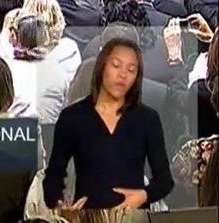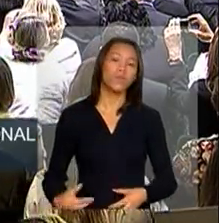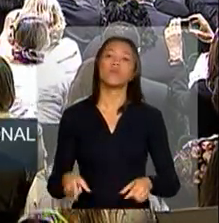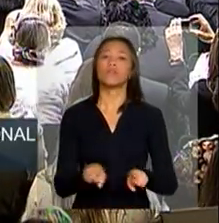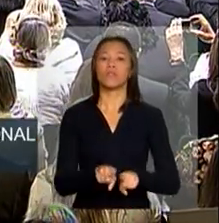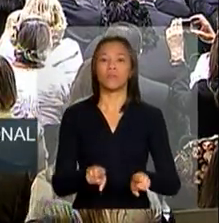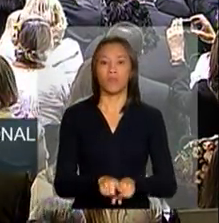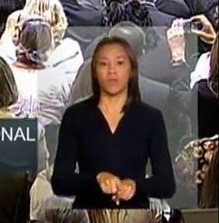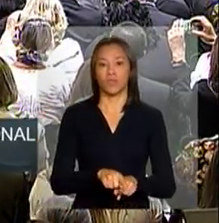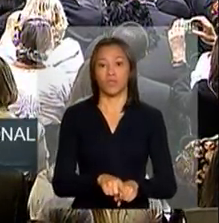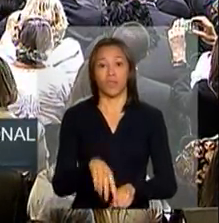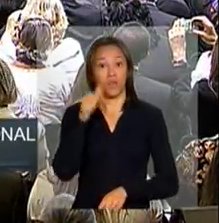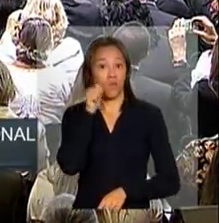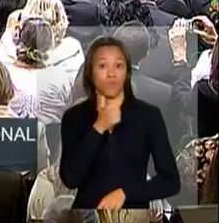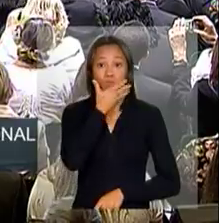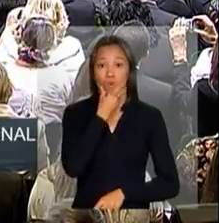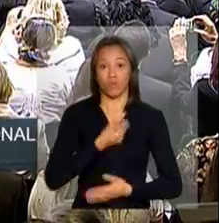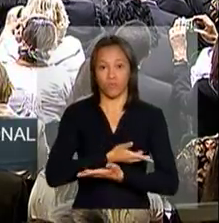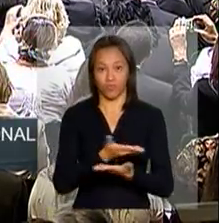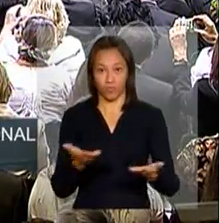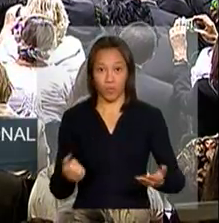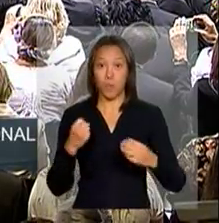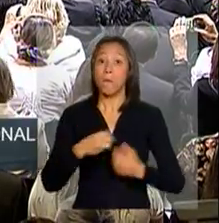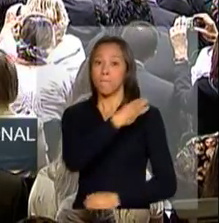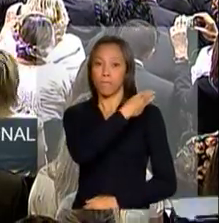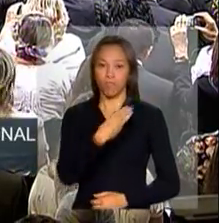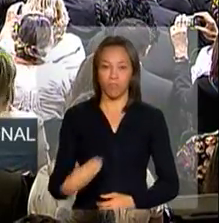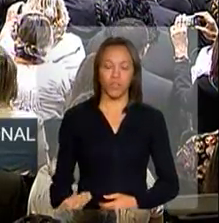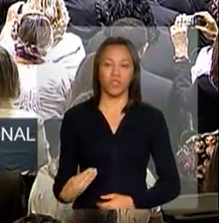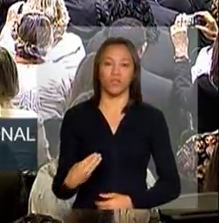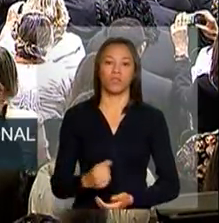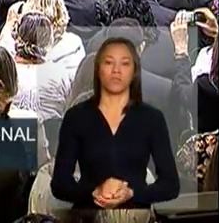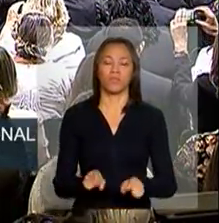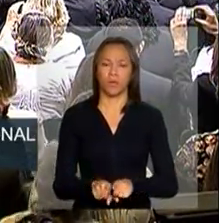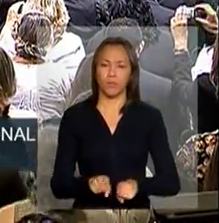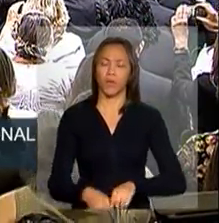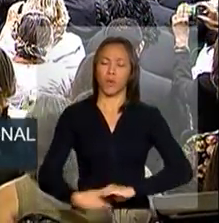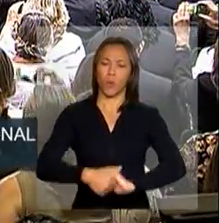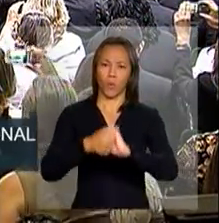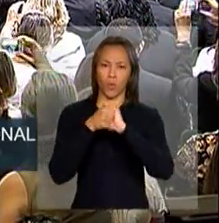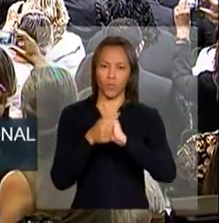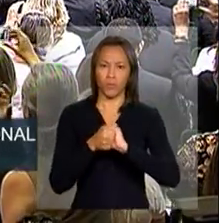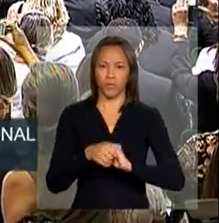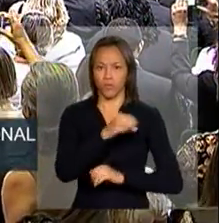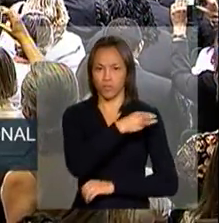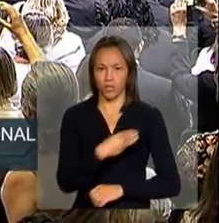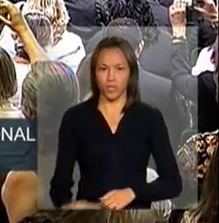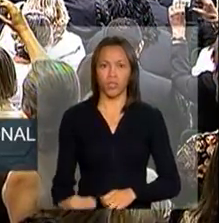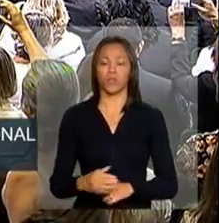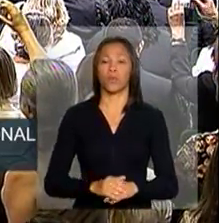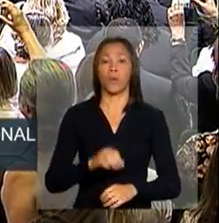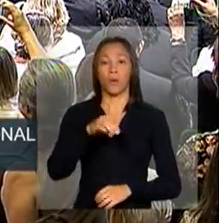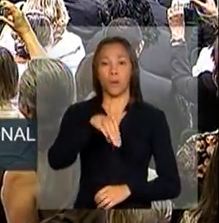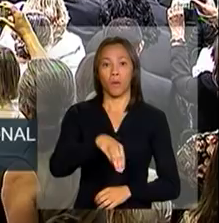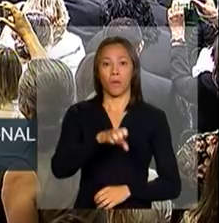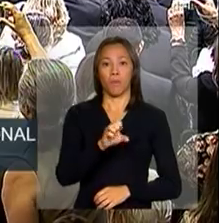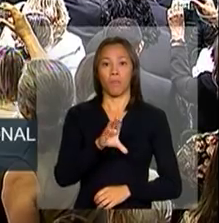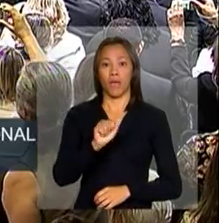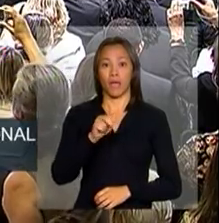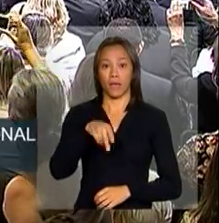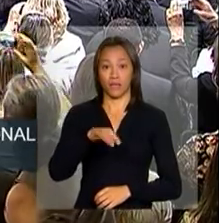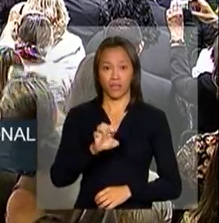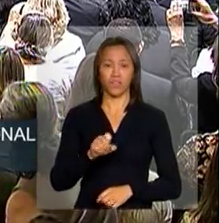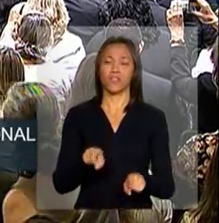Os senhoras, as senhoras e os senhores ministros de estado. Cumprimento o ministro Aloísio Mercadante, em nome de quem